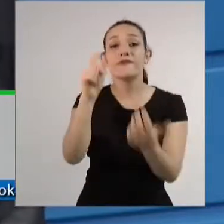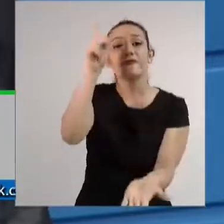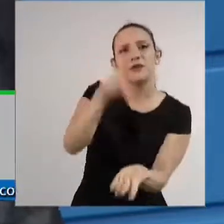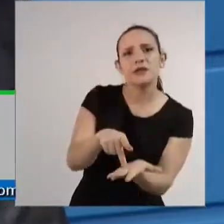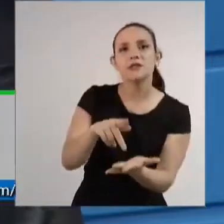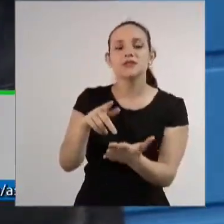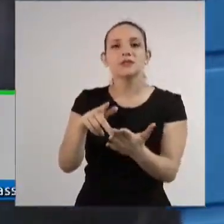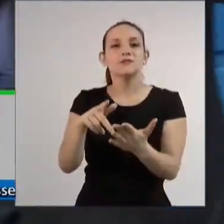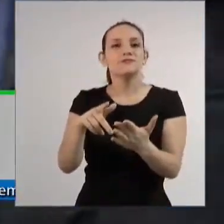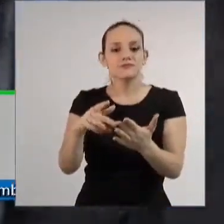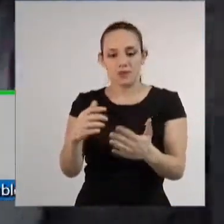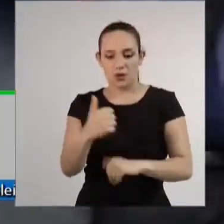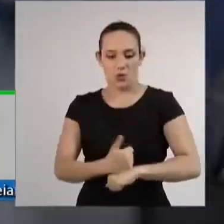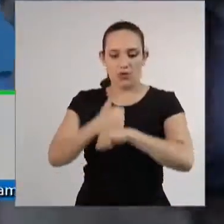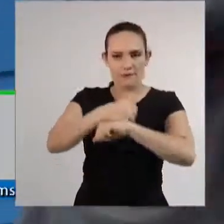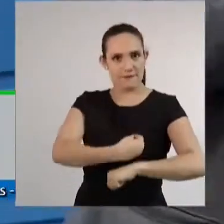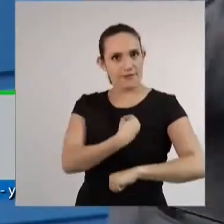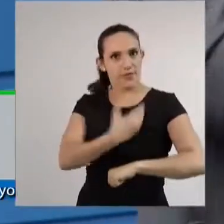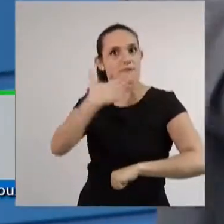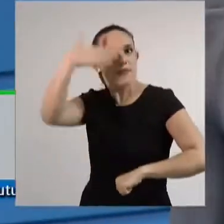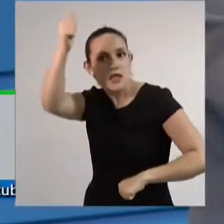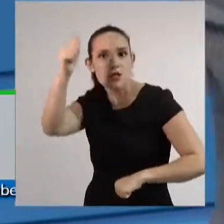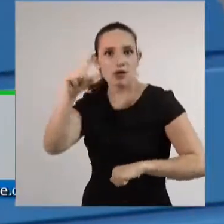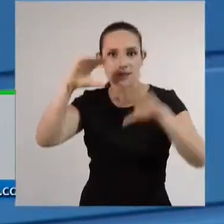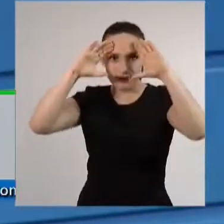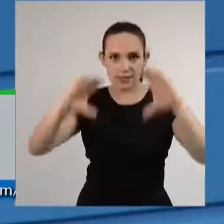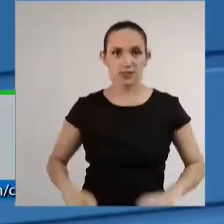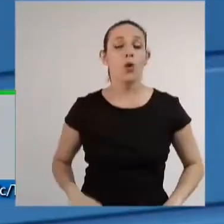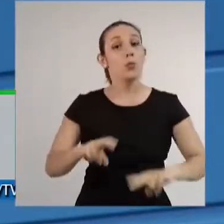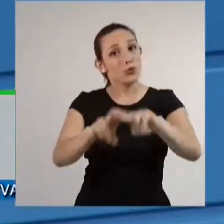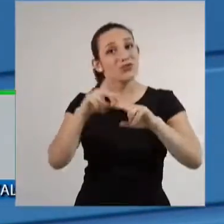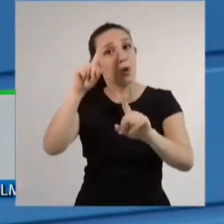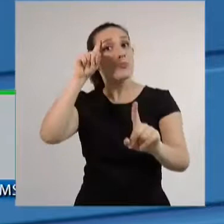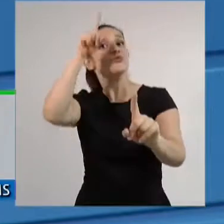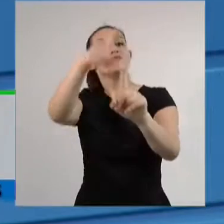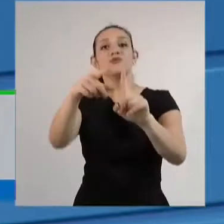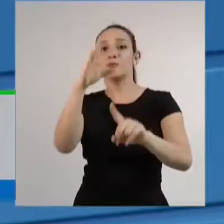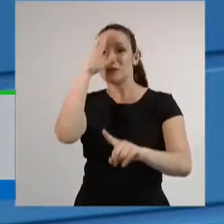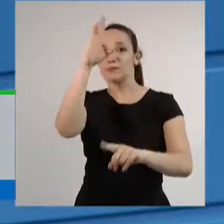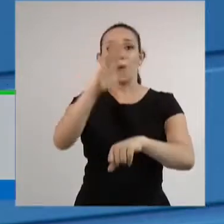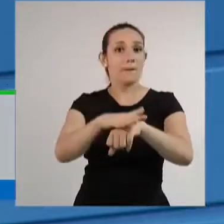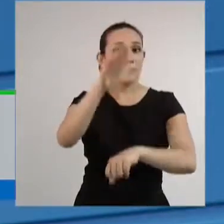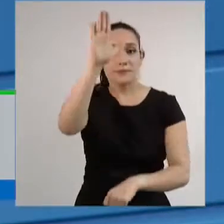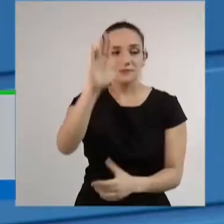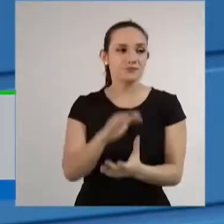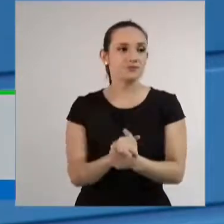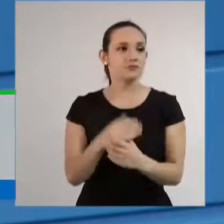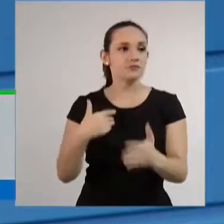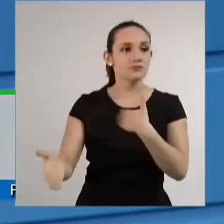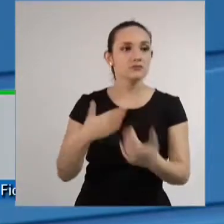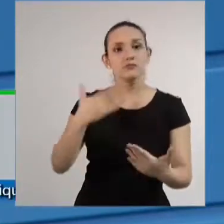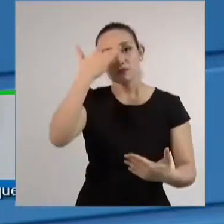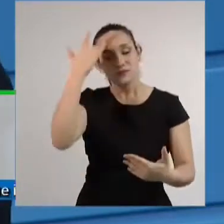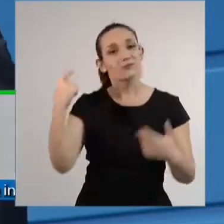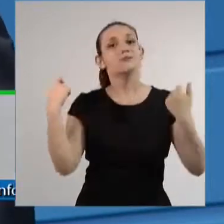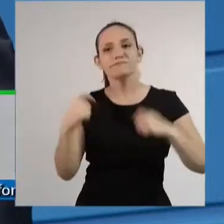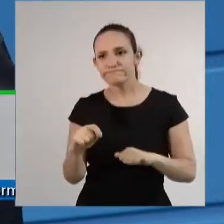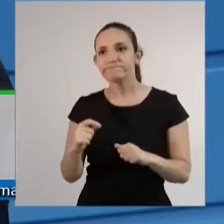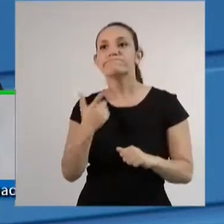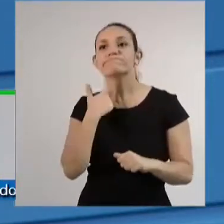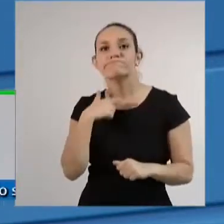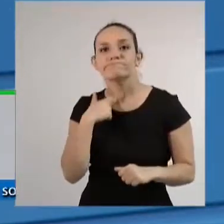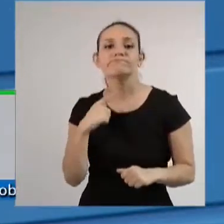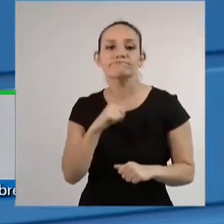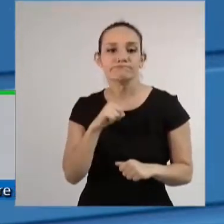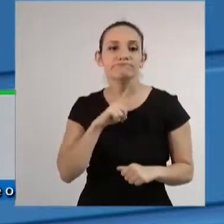repercutir numa qualidade de vida maior para o cidadão. Esse é o bem fundamental, o mais importante de todos, que qualquer cidadão, que qualquer homem público pode